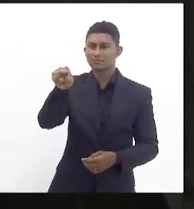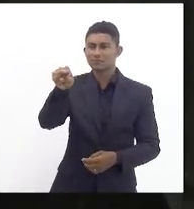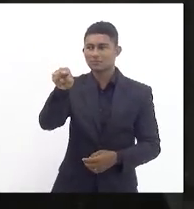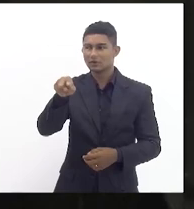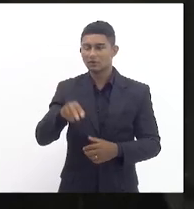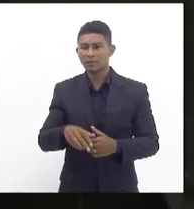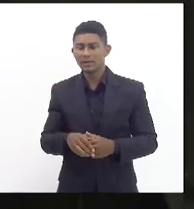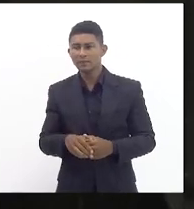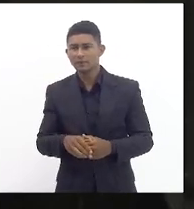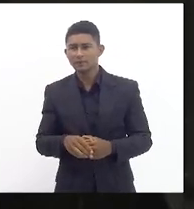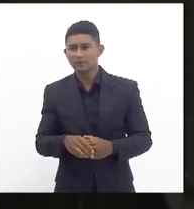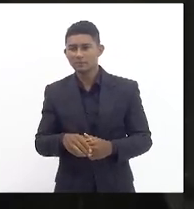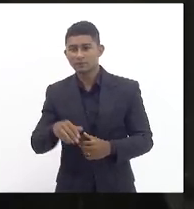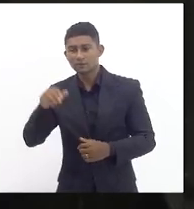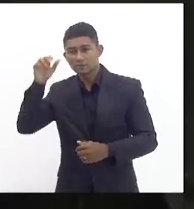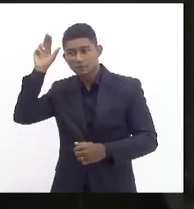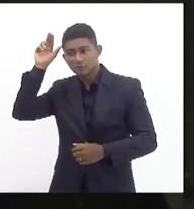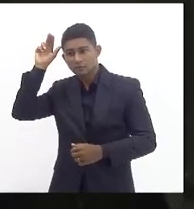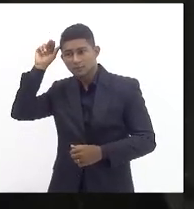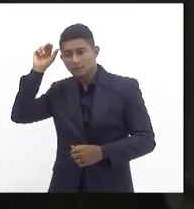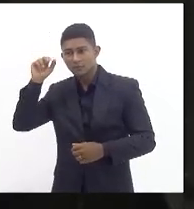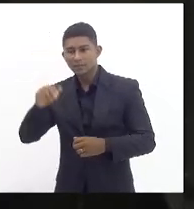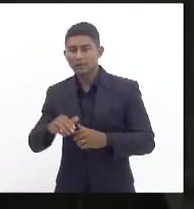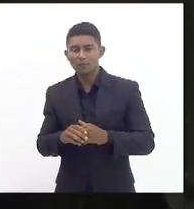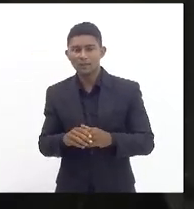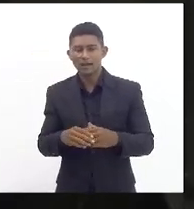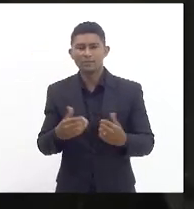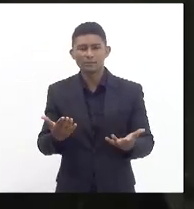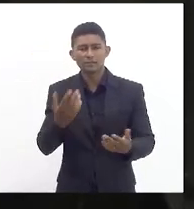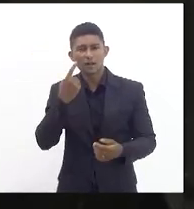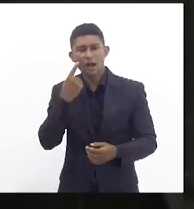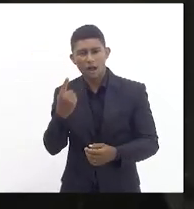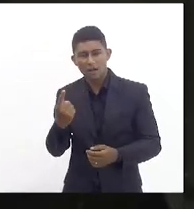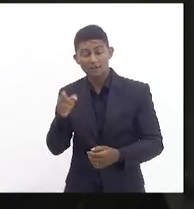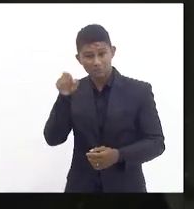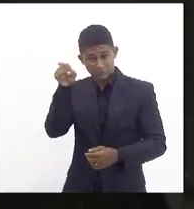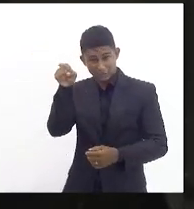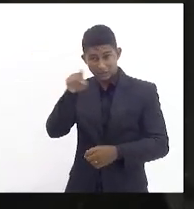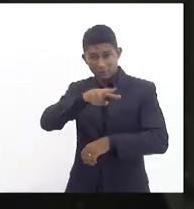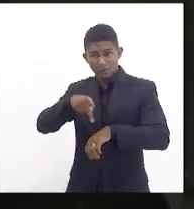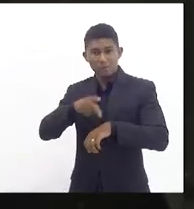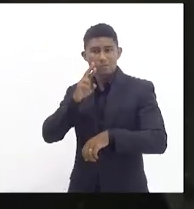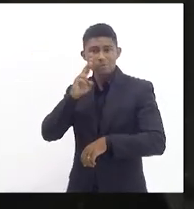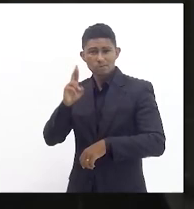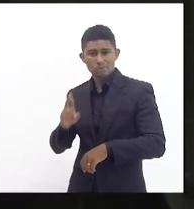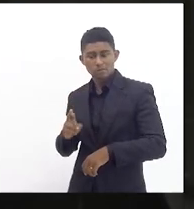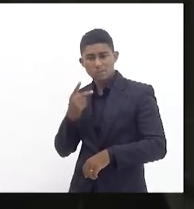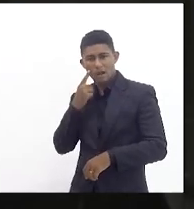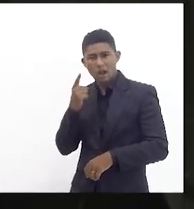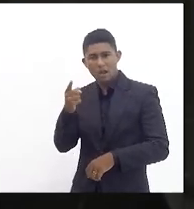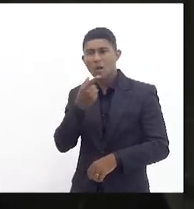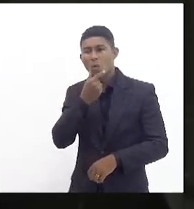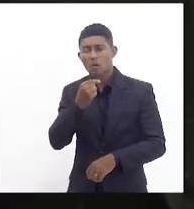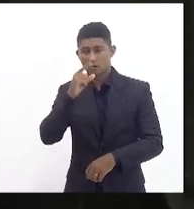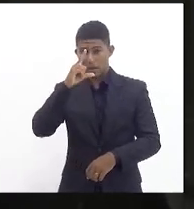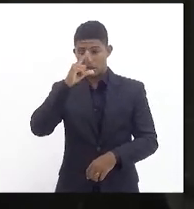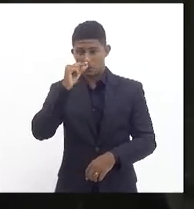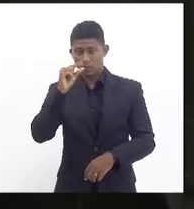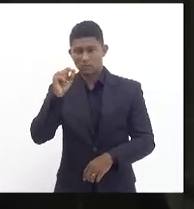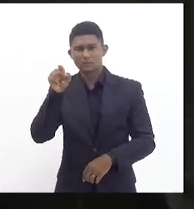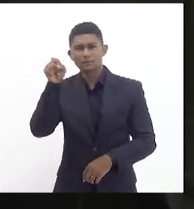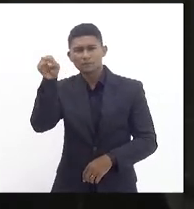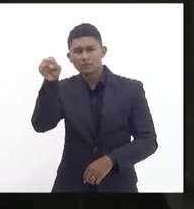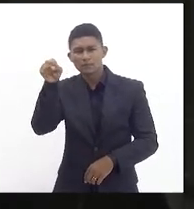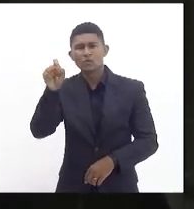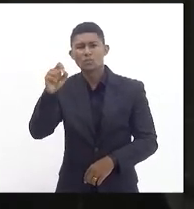da Páscoa ortodoxa, lá no dito primeiro mundo, com a presença do Putin, com um rosto